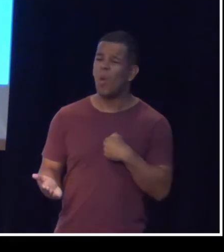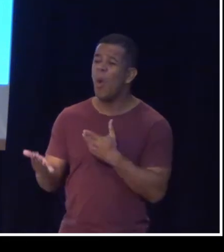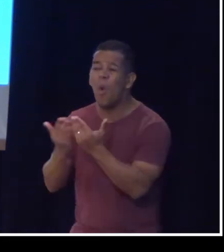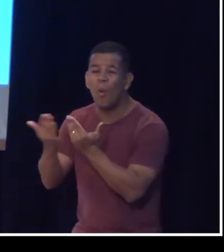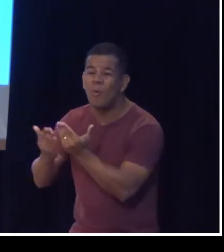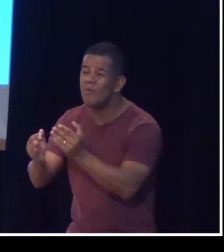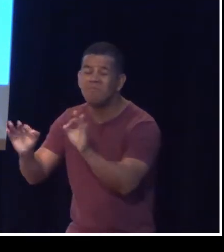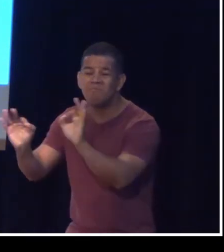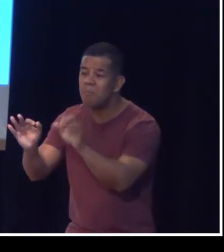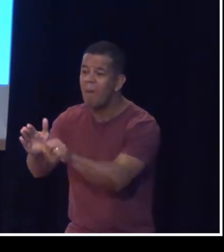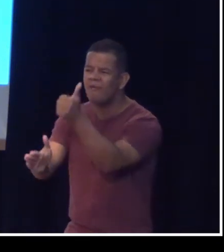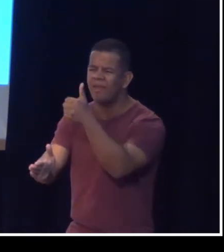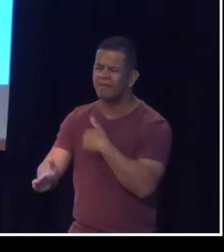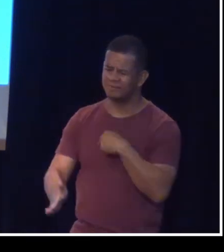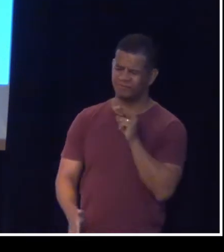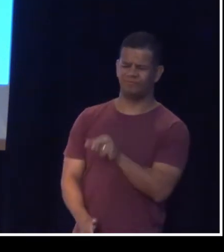ela. Eu já digo que ela não vai ter